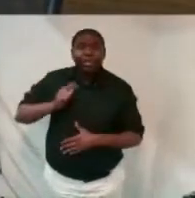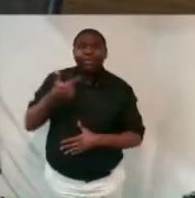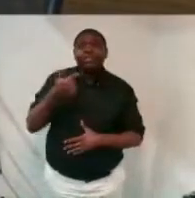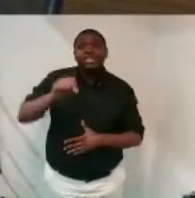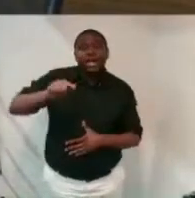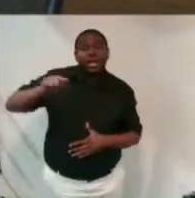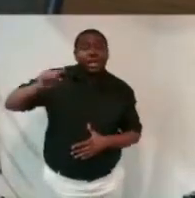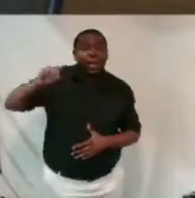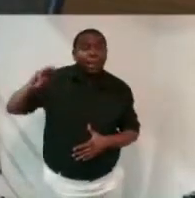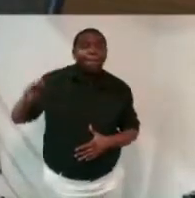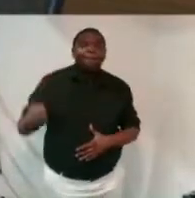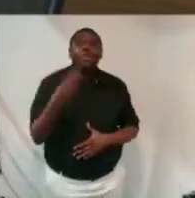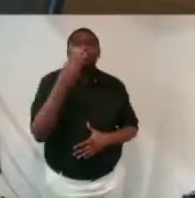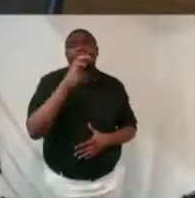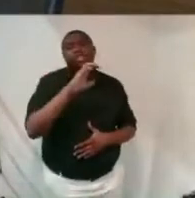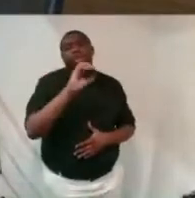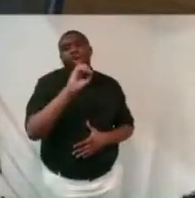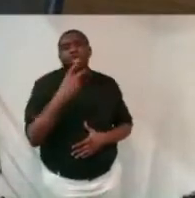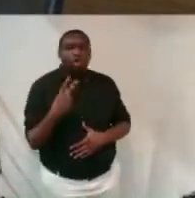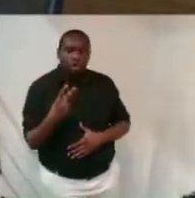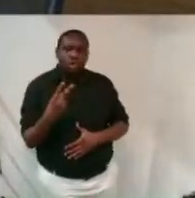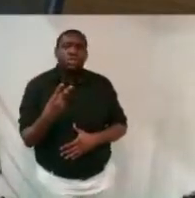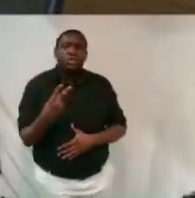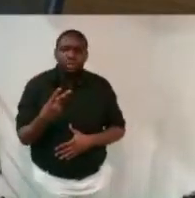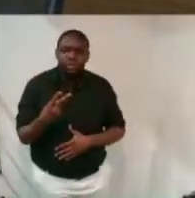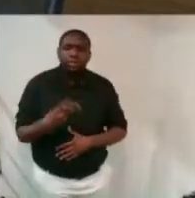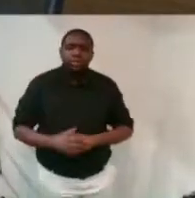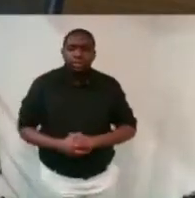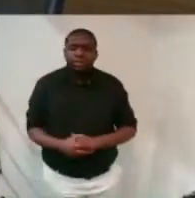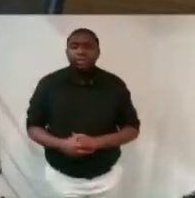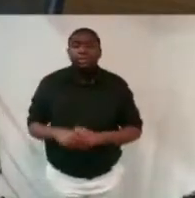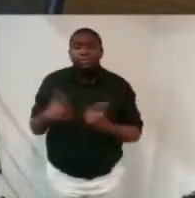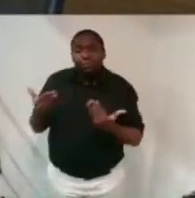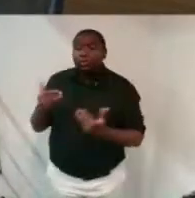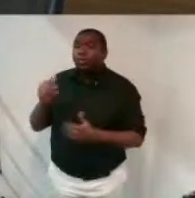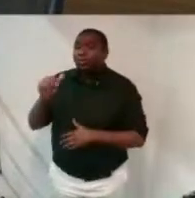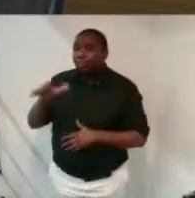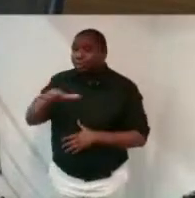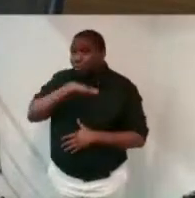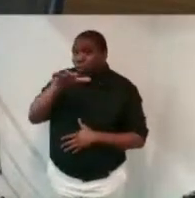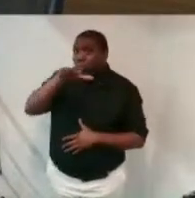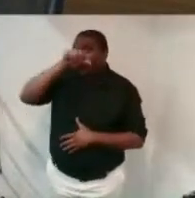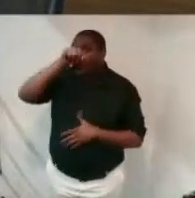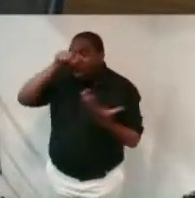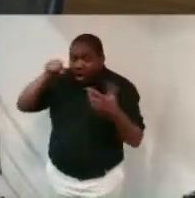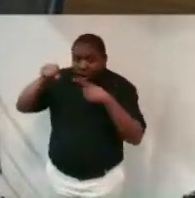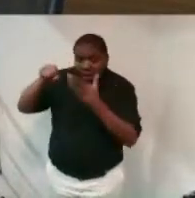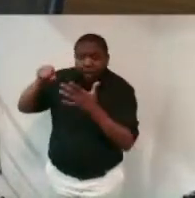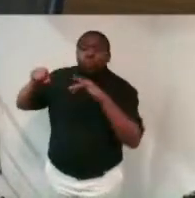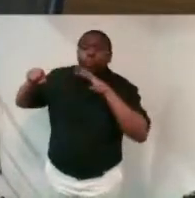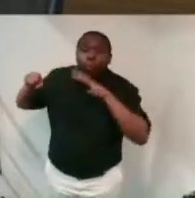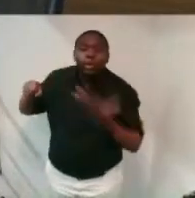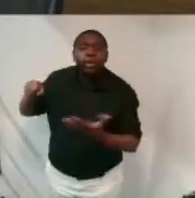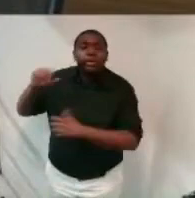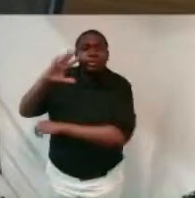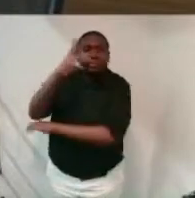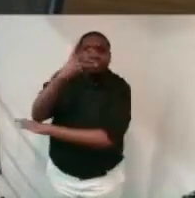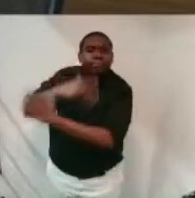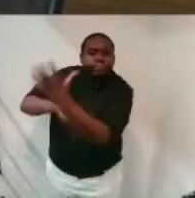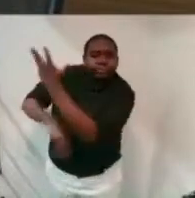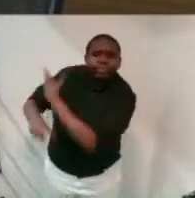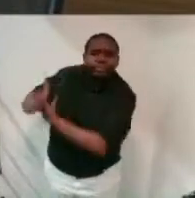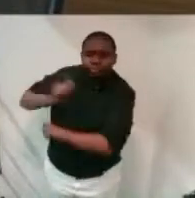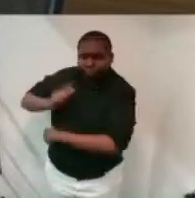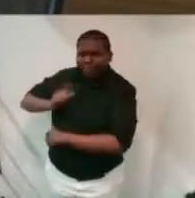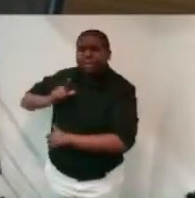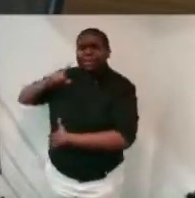de CO2. Além dessa degradação do ar, o despejo ilegal de lixo no meio ambiente causa severos